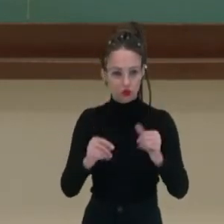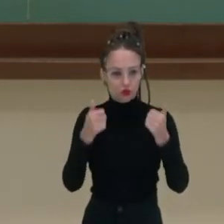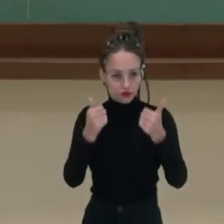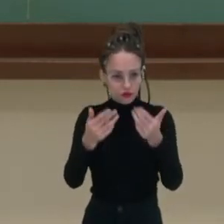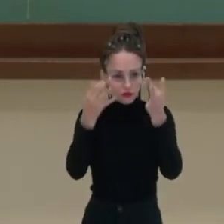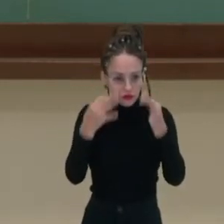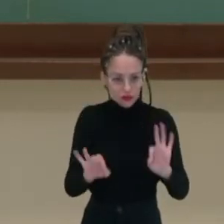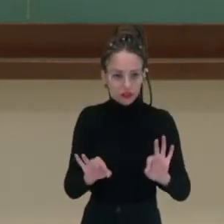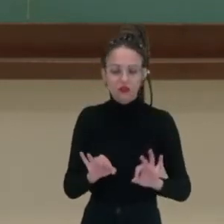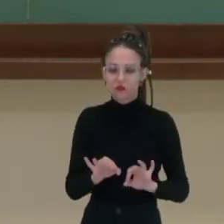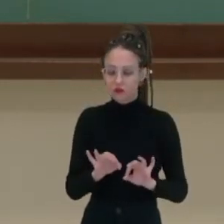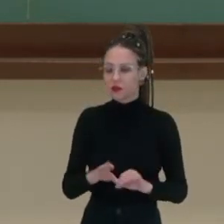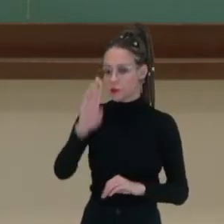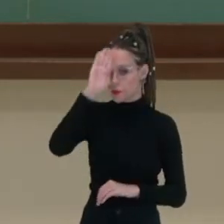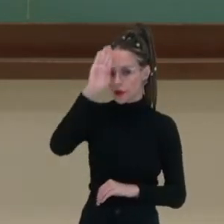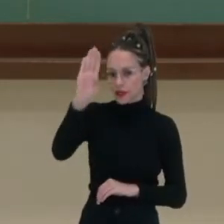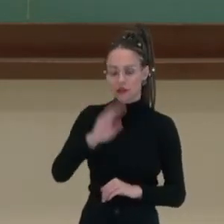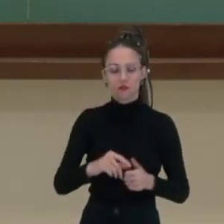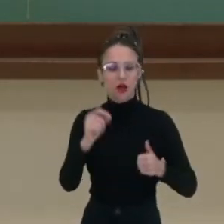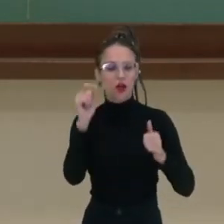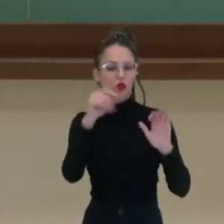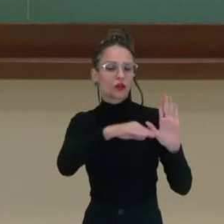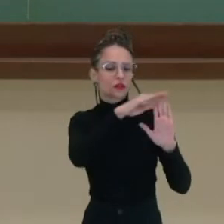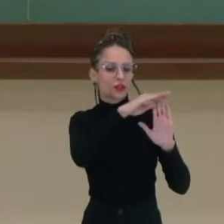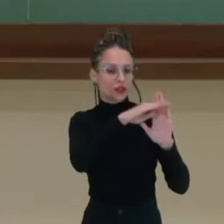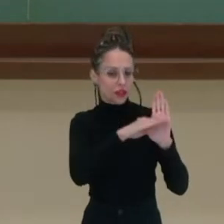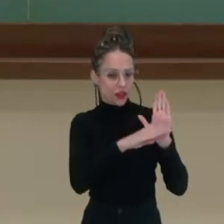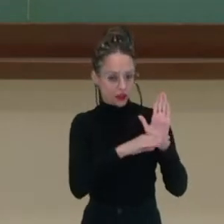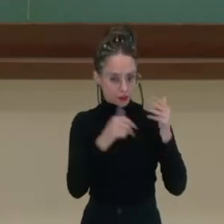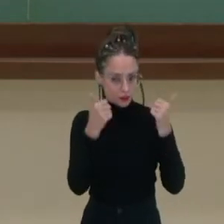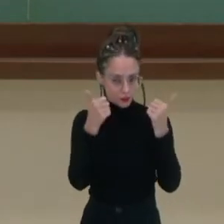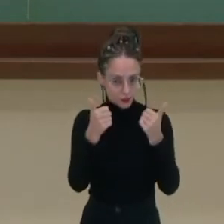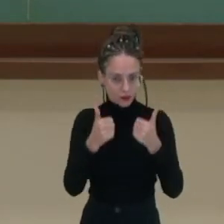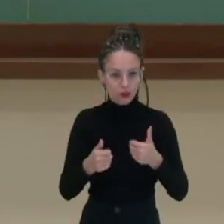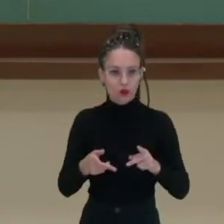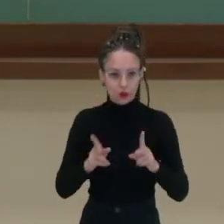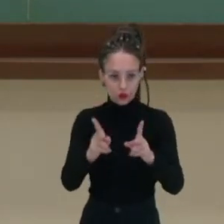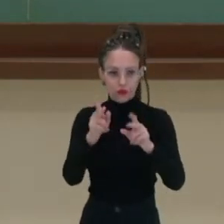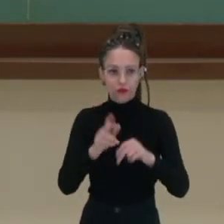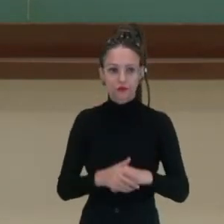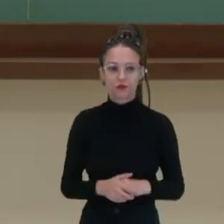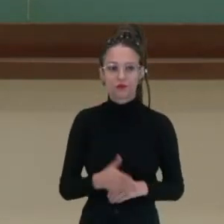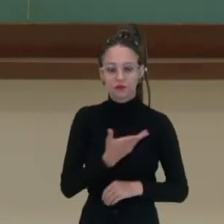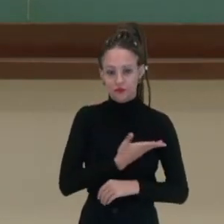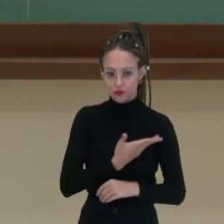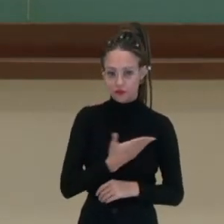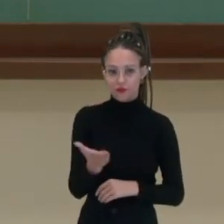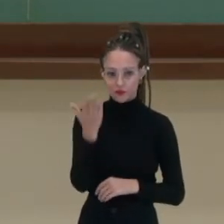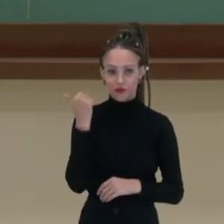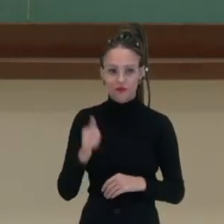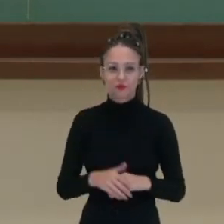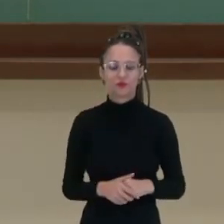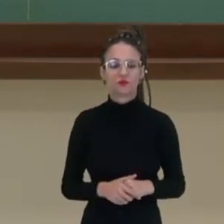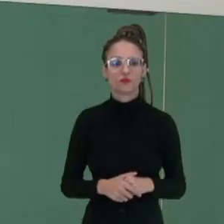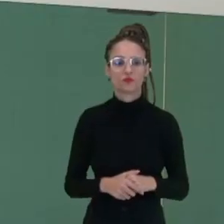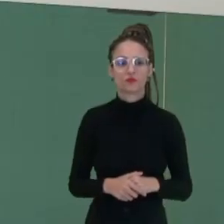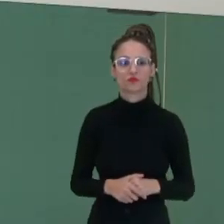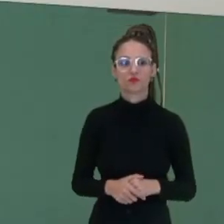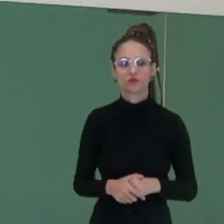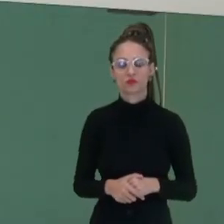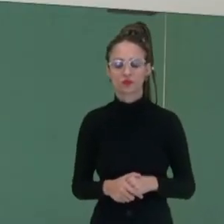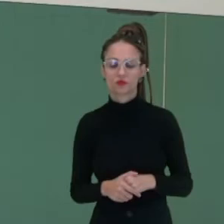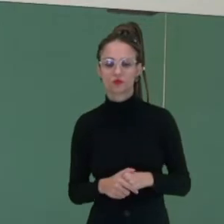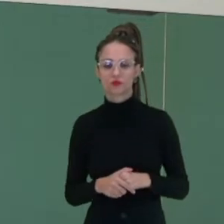Tenha pego os principais tópicos dela, beleza? Vamos seguir em frente então, meus amigos? Vamos lá.